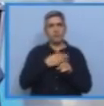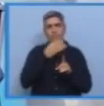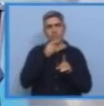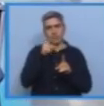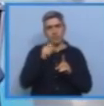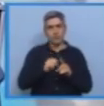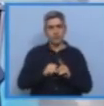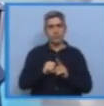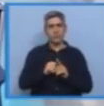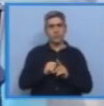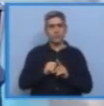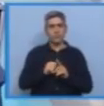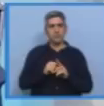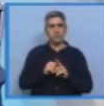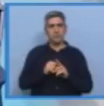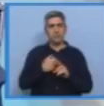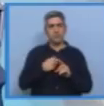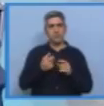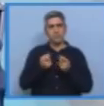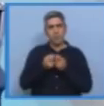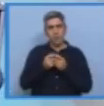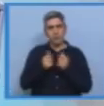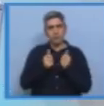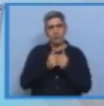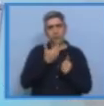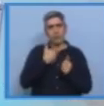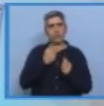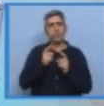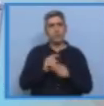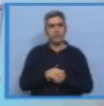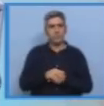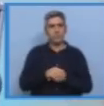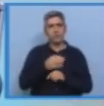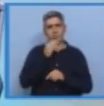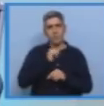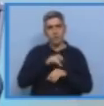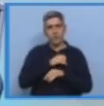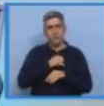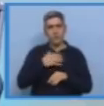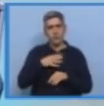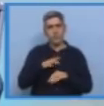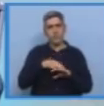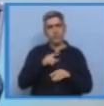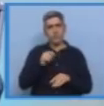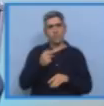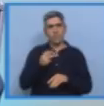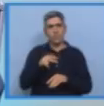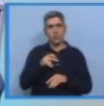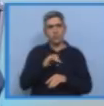consigo. Sentei-me à beira dele, que é que ele me pediu: falo com o meu médico, eu quero que realize a minha